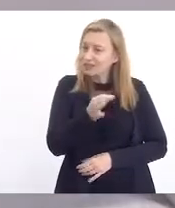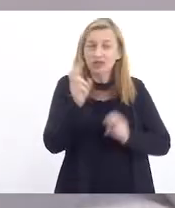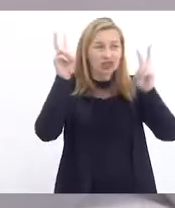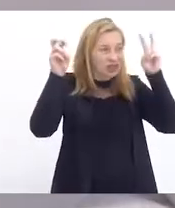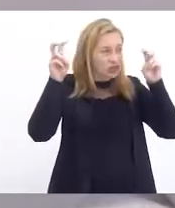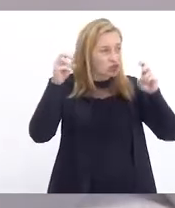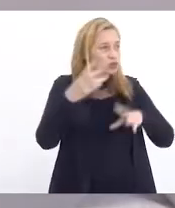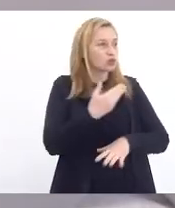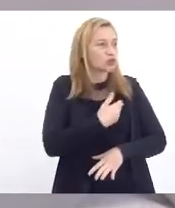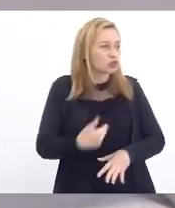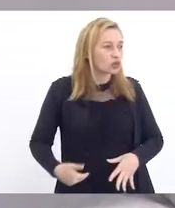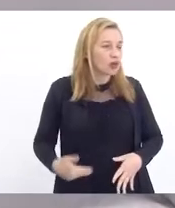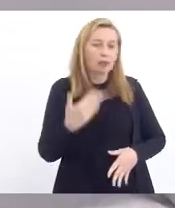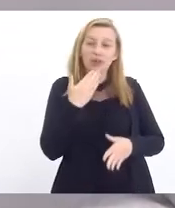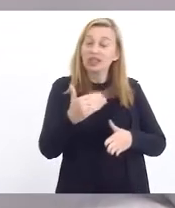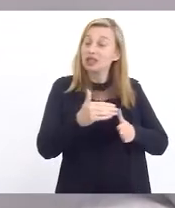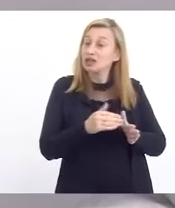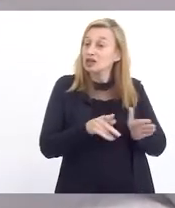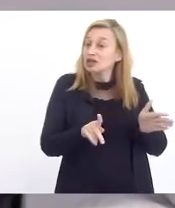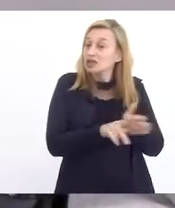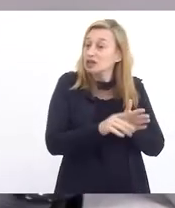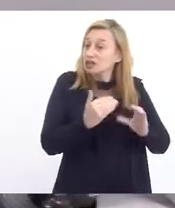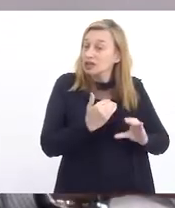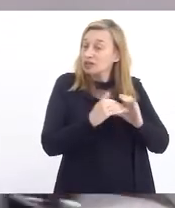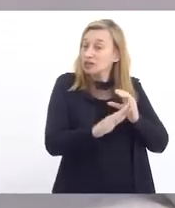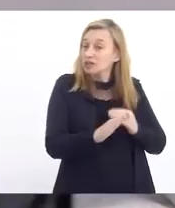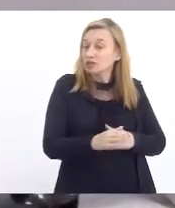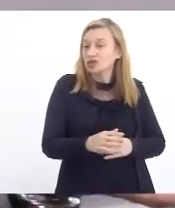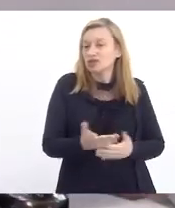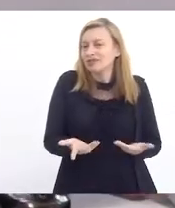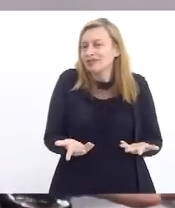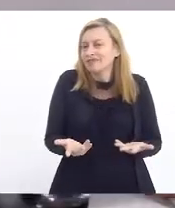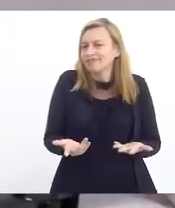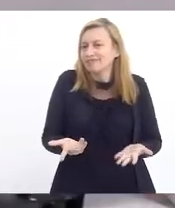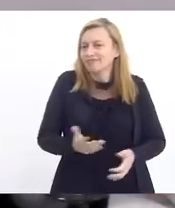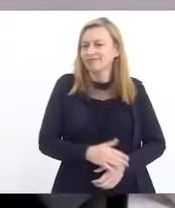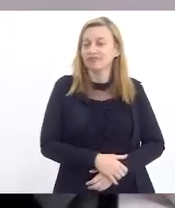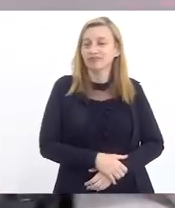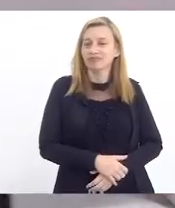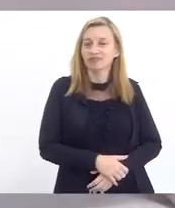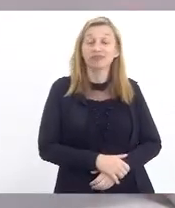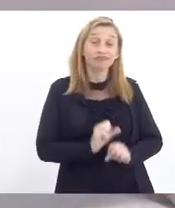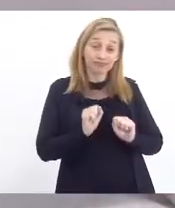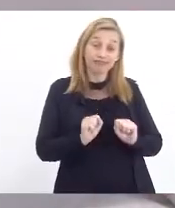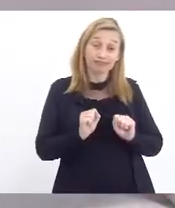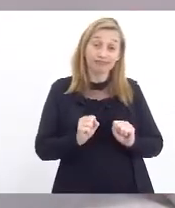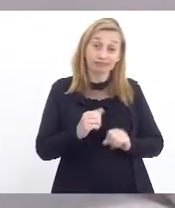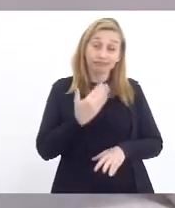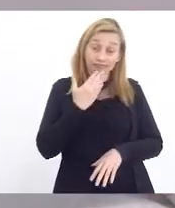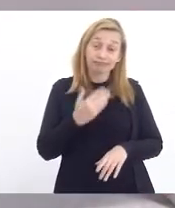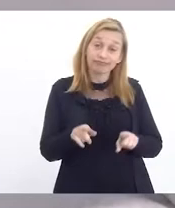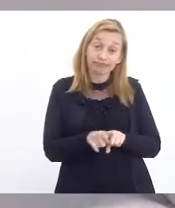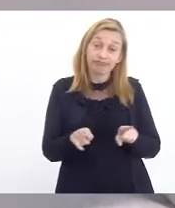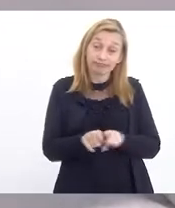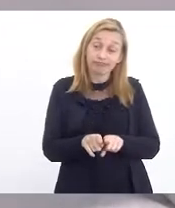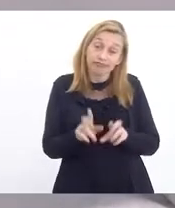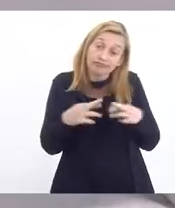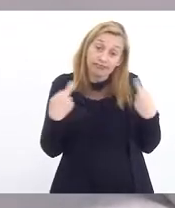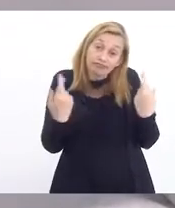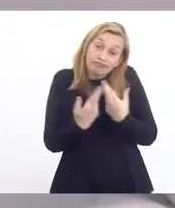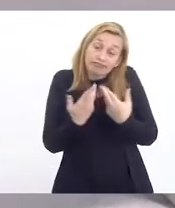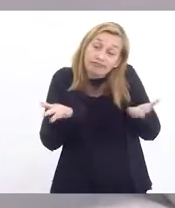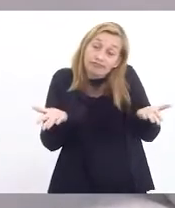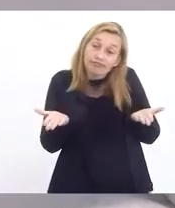governador, pedindo que ele encaminhe o projeto de lei e mande o projeto pronto. Não custa. É o mínimo que a gente pode fazer também daqui dessa reunião,